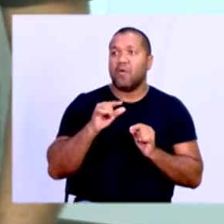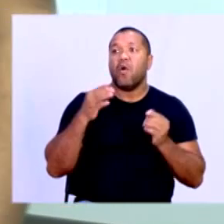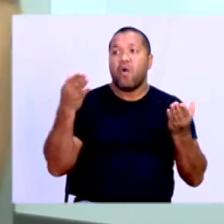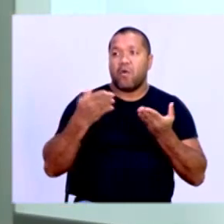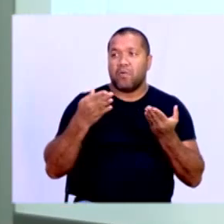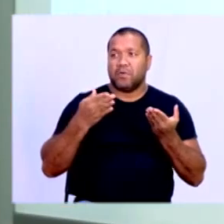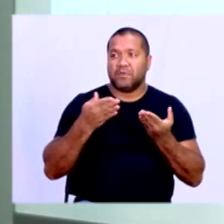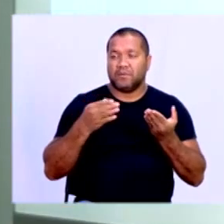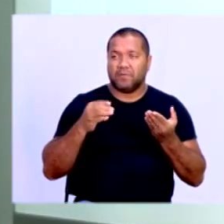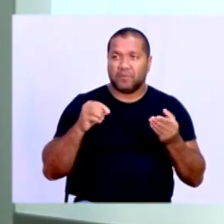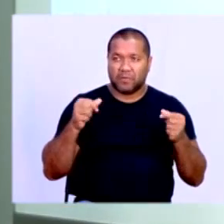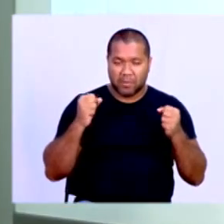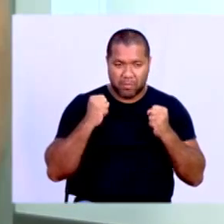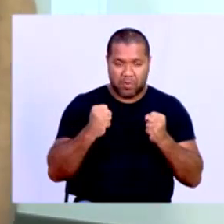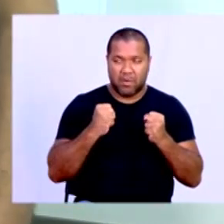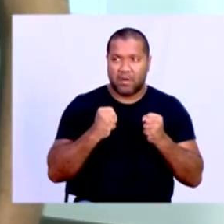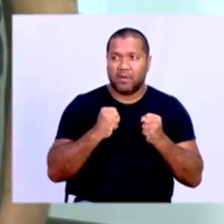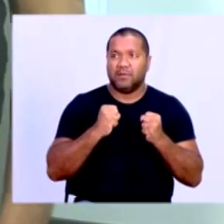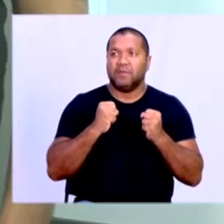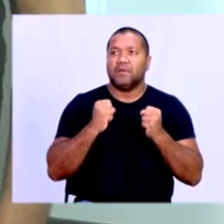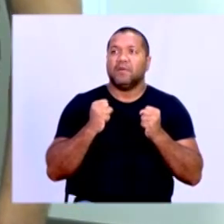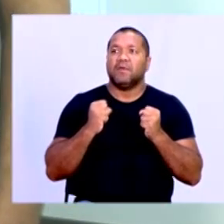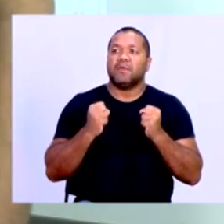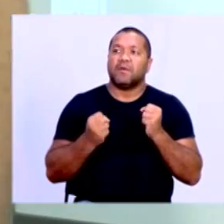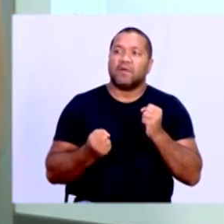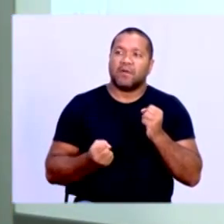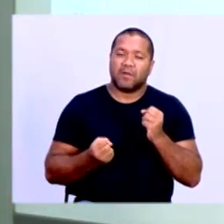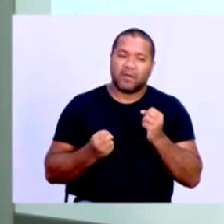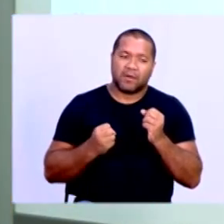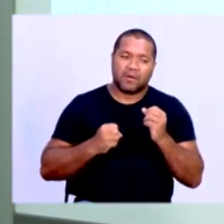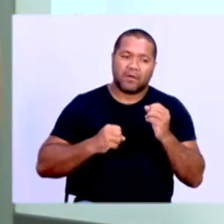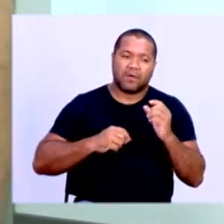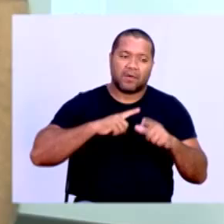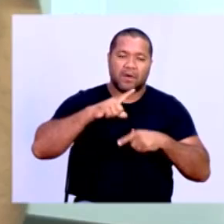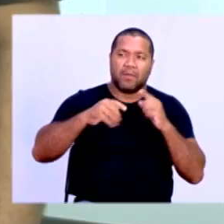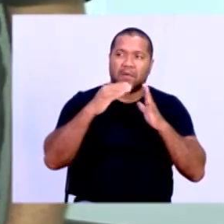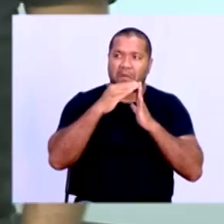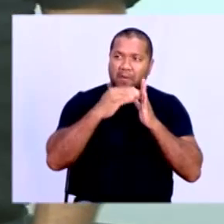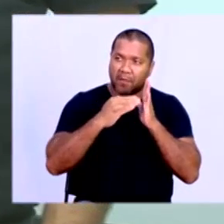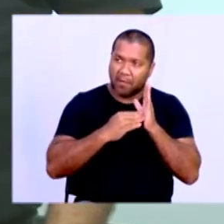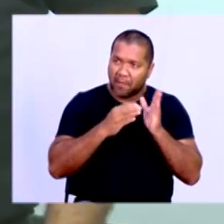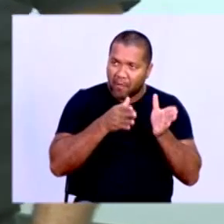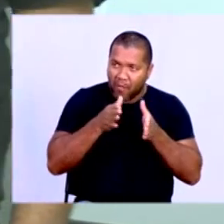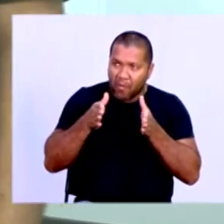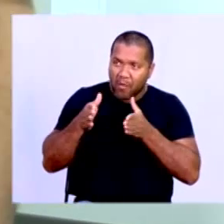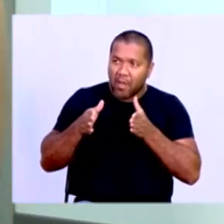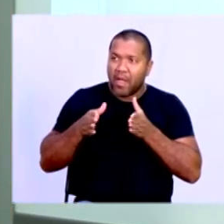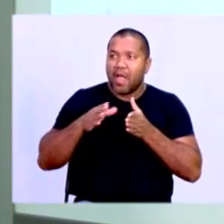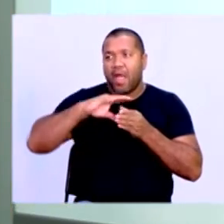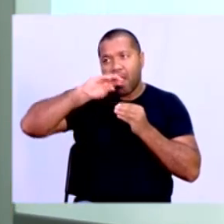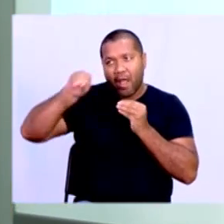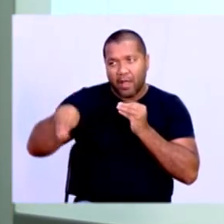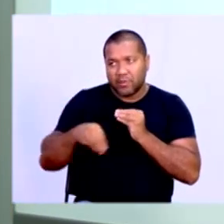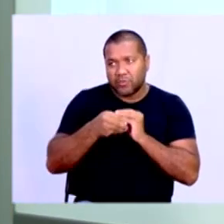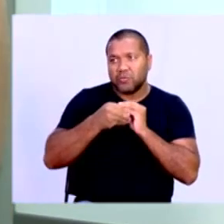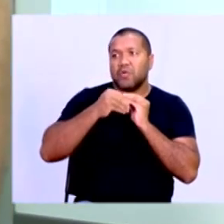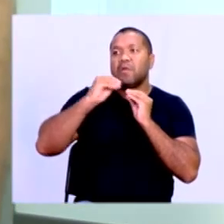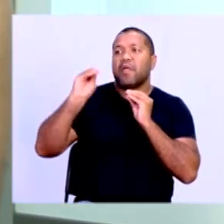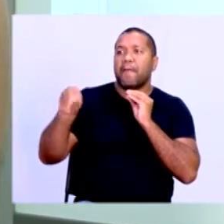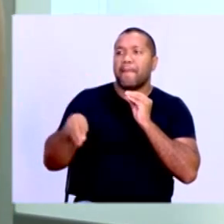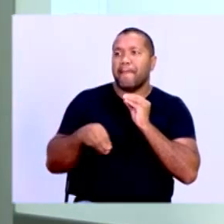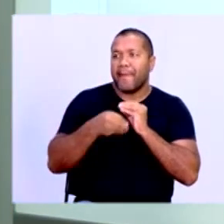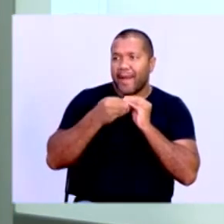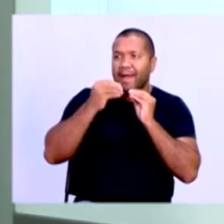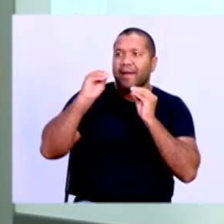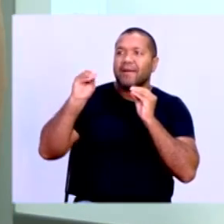dia, utilizando a programação em camadas, que é um dos benefícios, é colocar mais funcionalidades, adicionar mais